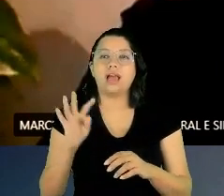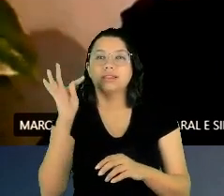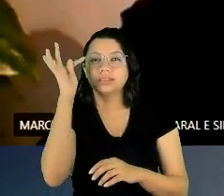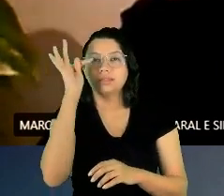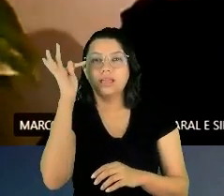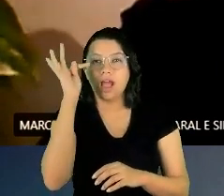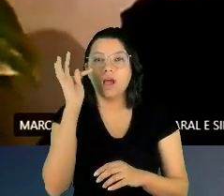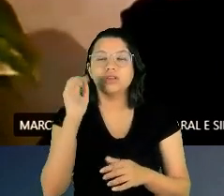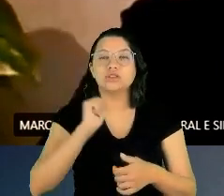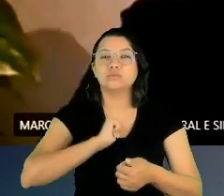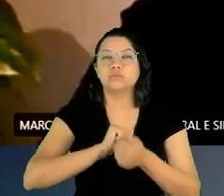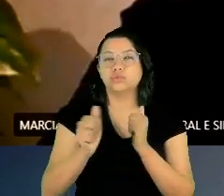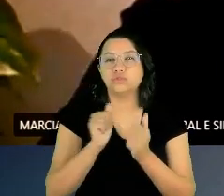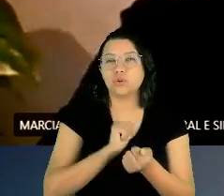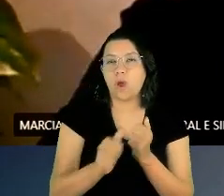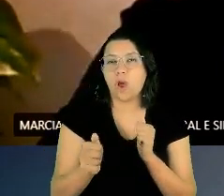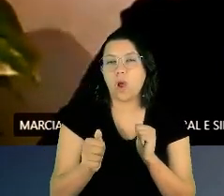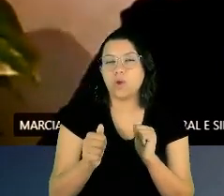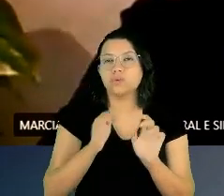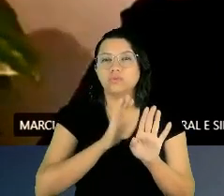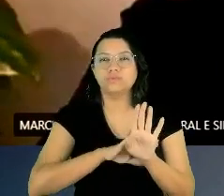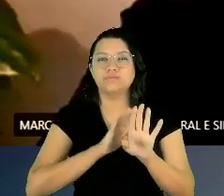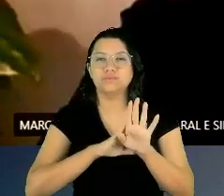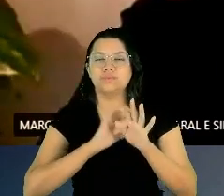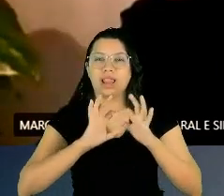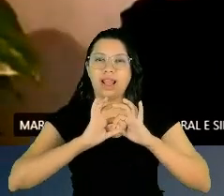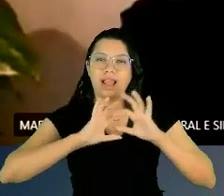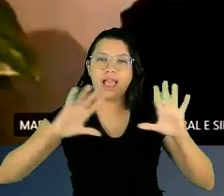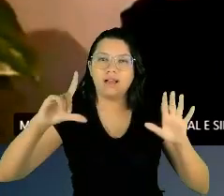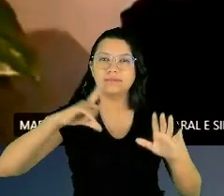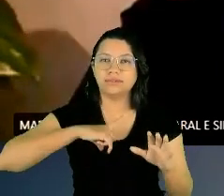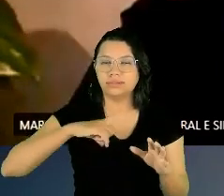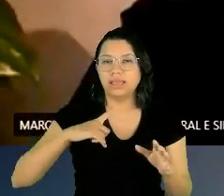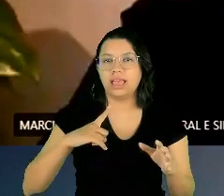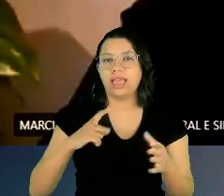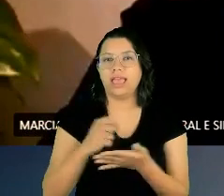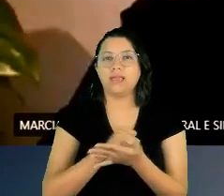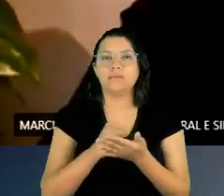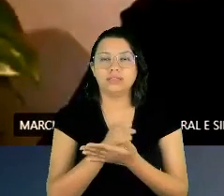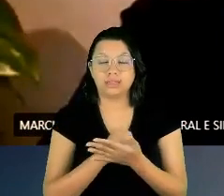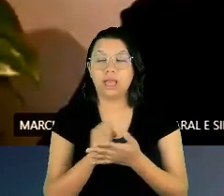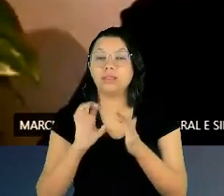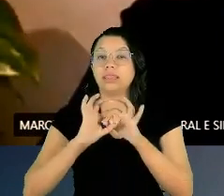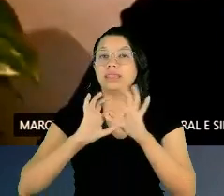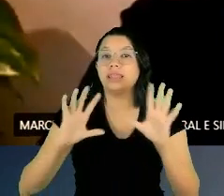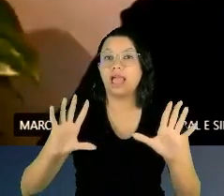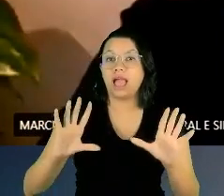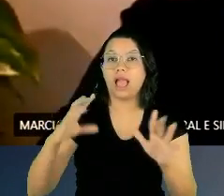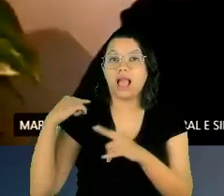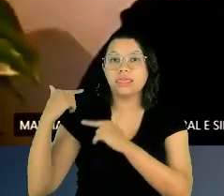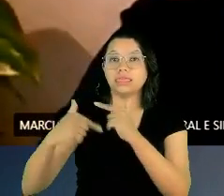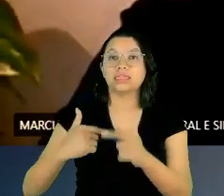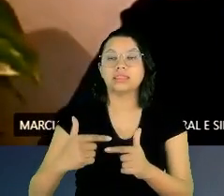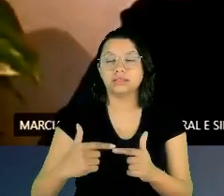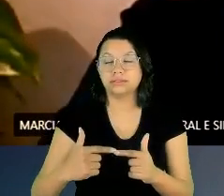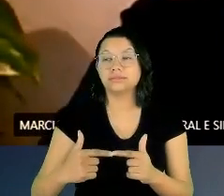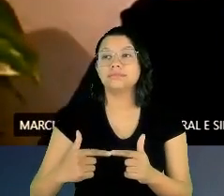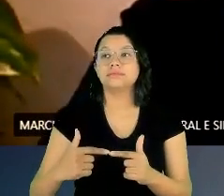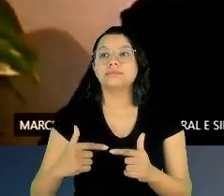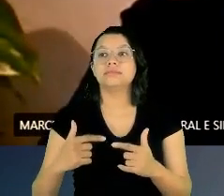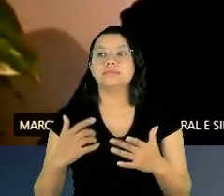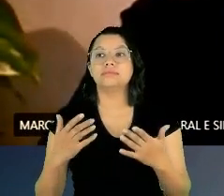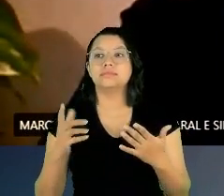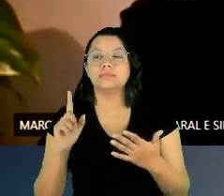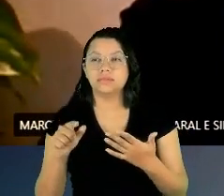jogos, e nesse fundo liberal que ela tem, ela está baseada no liberalismo, né,